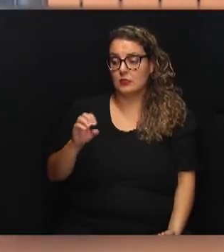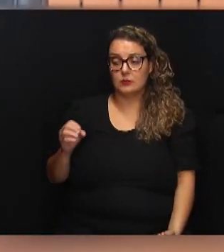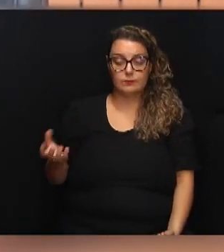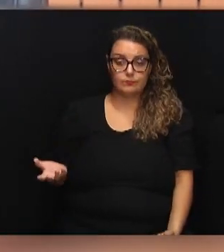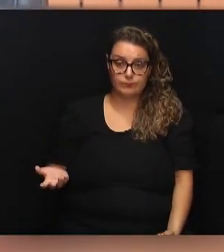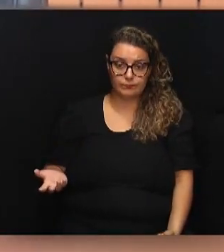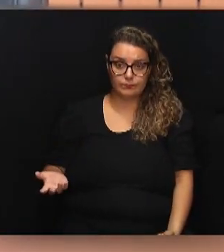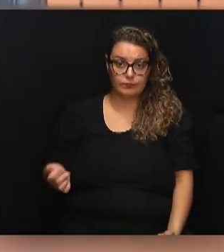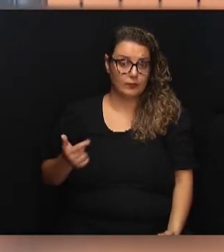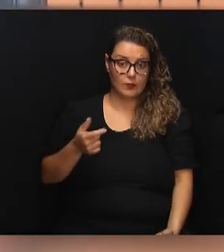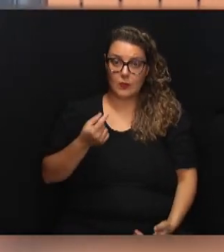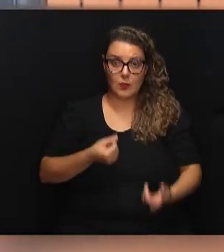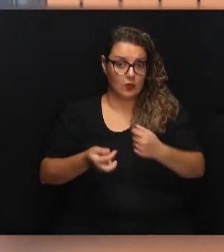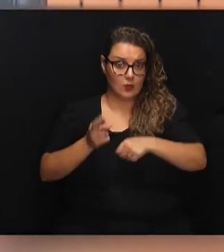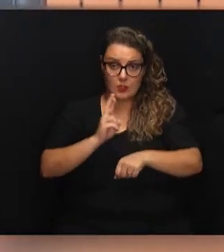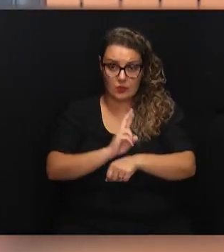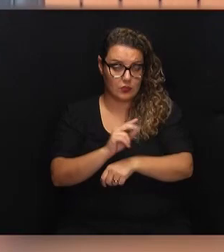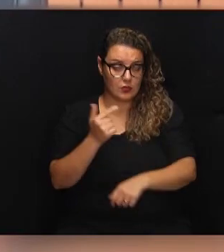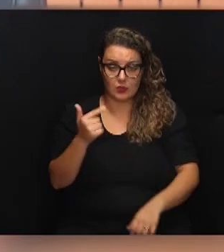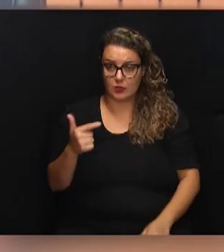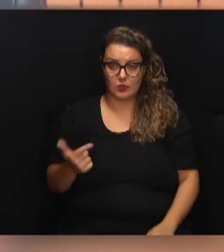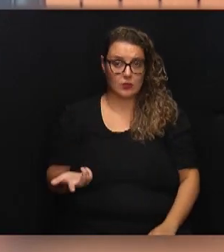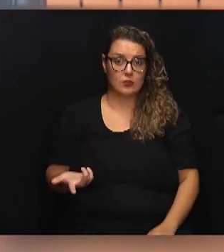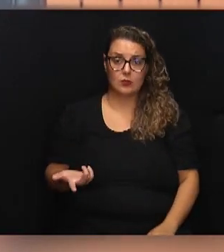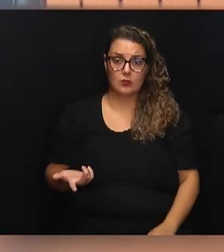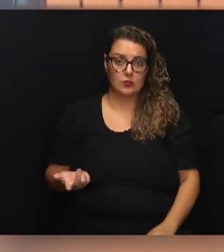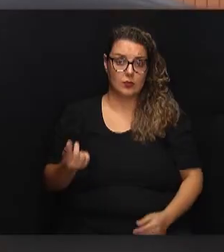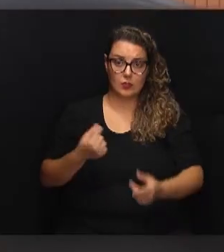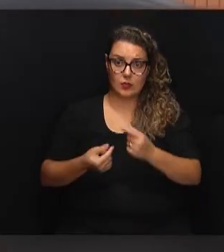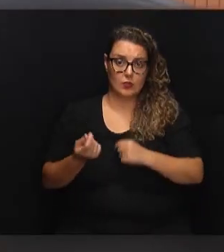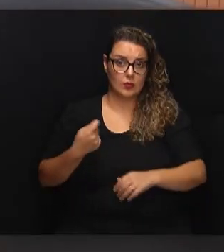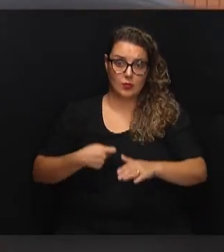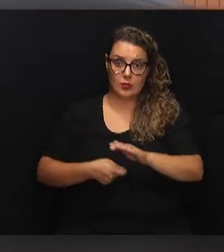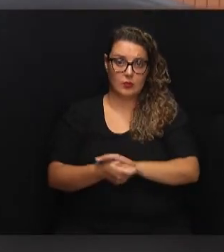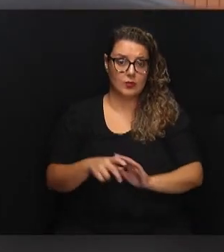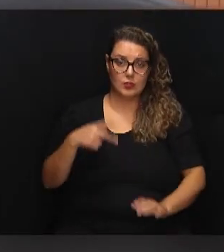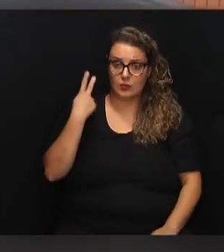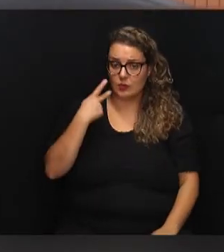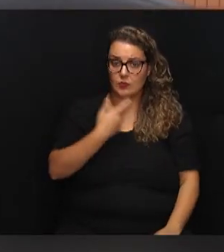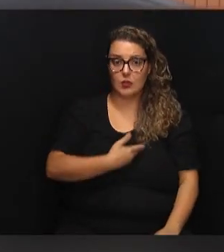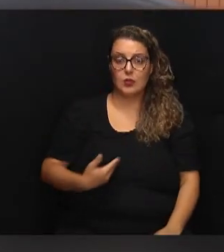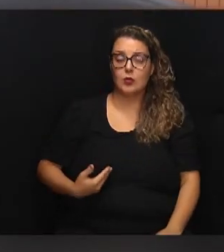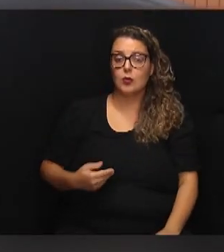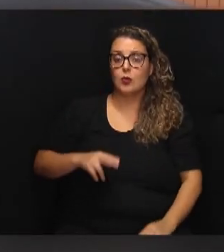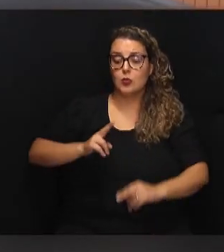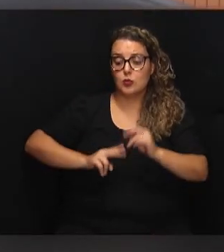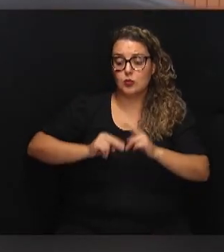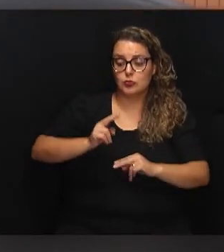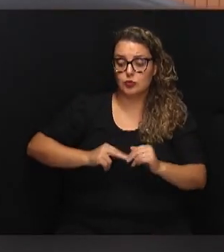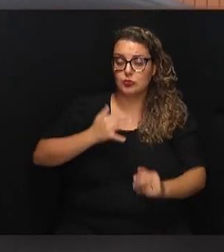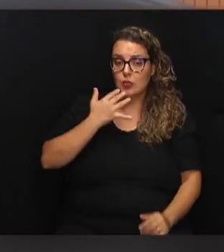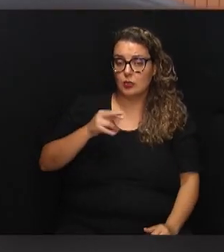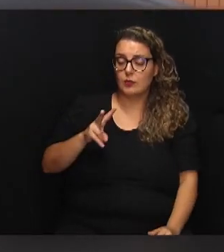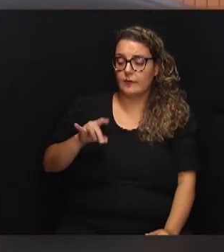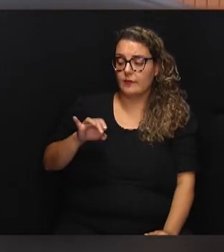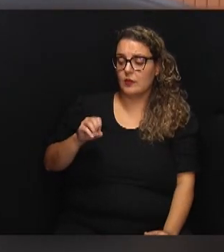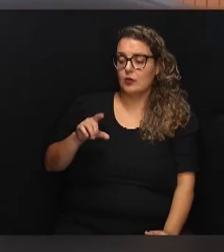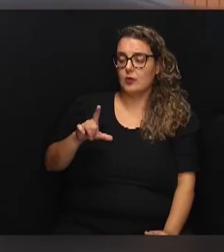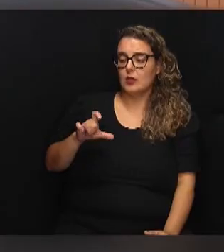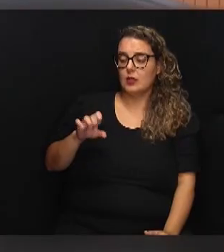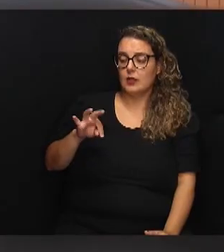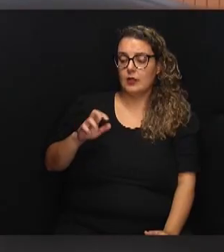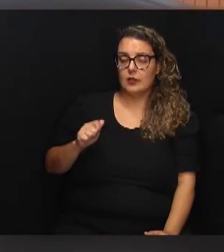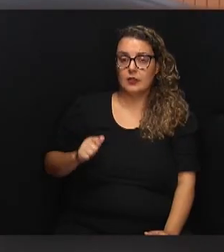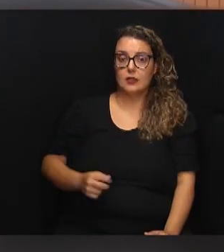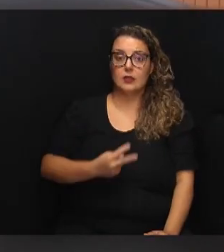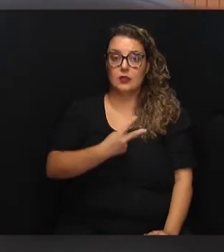recurso, não terá implementação das políticas públicas. O Junho Violeta foi instituído em 2006 pela